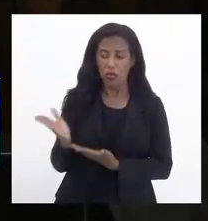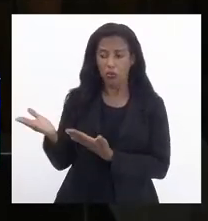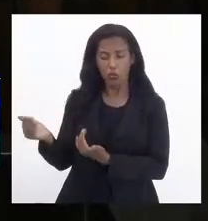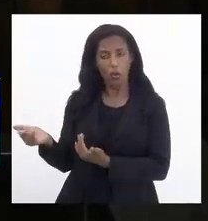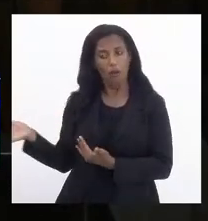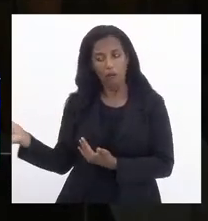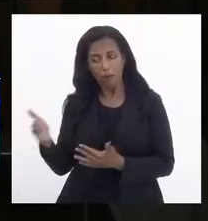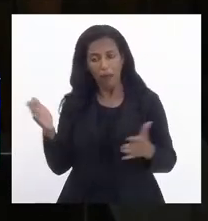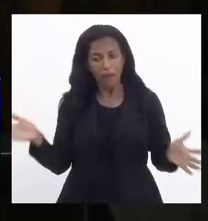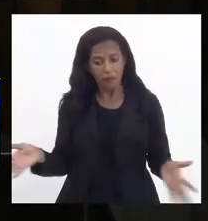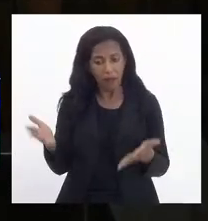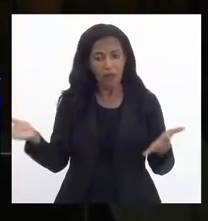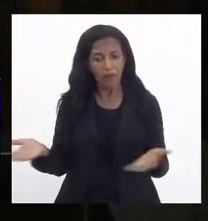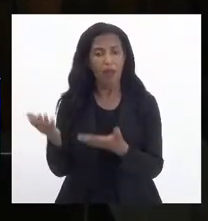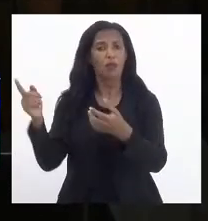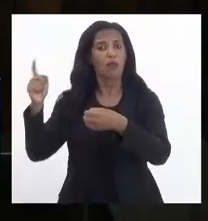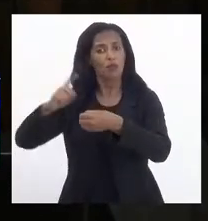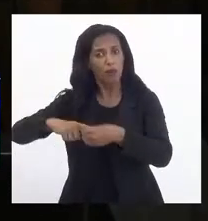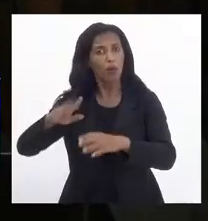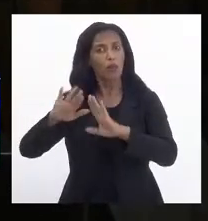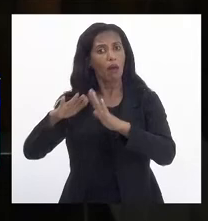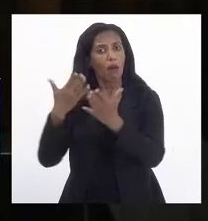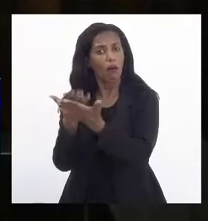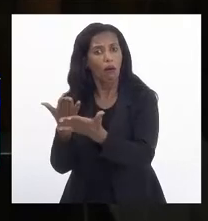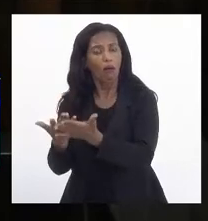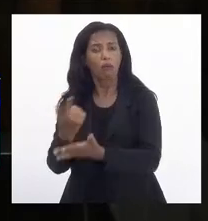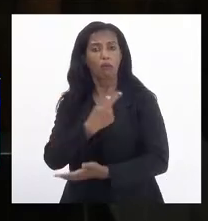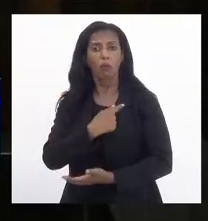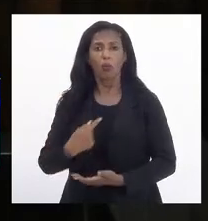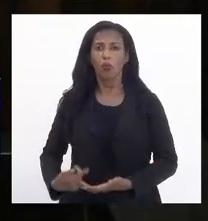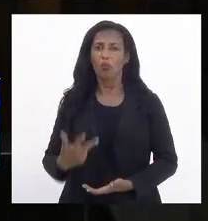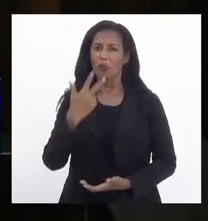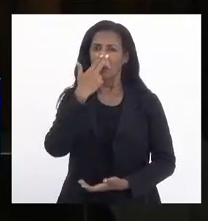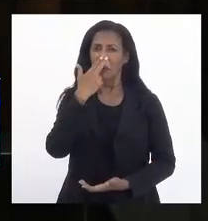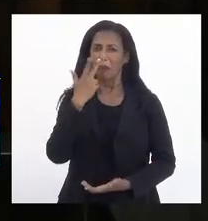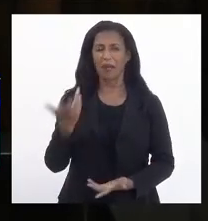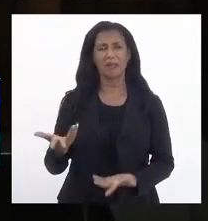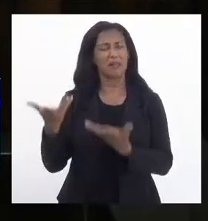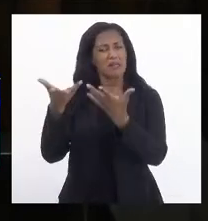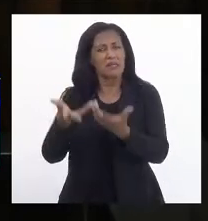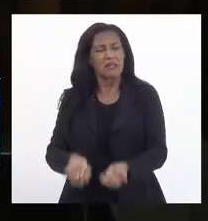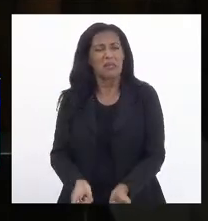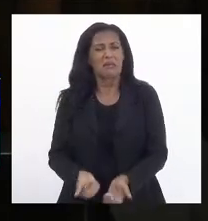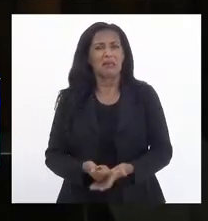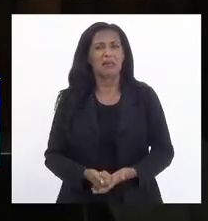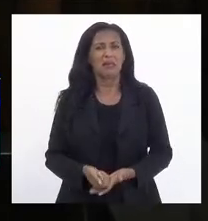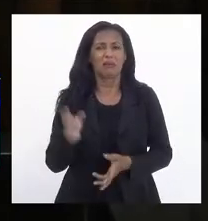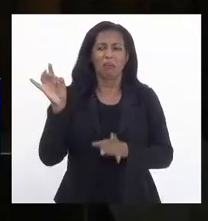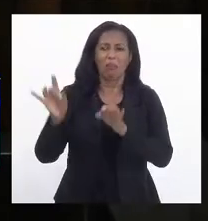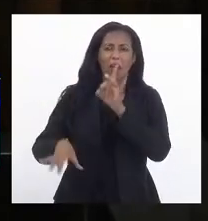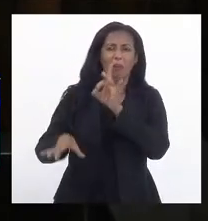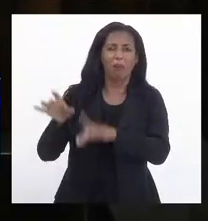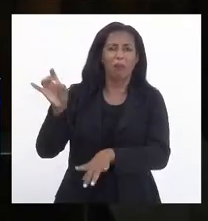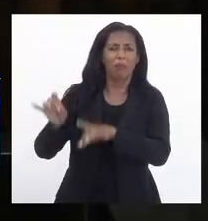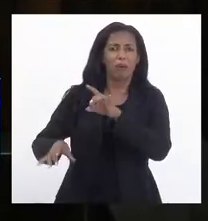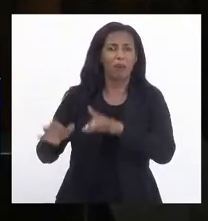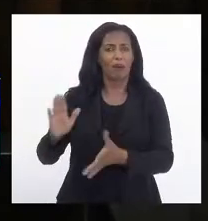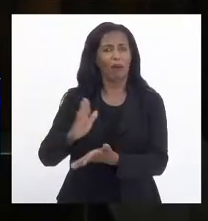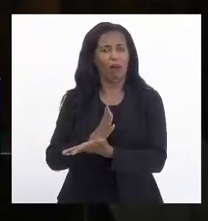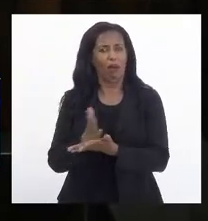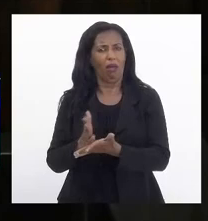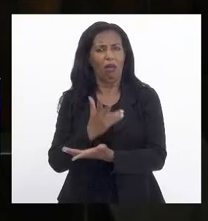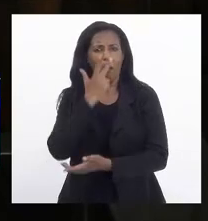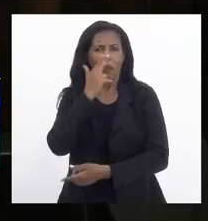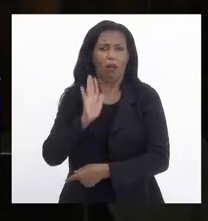os jovens e adultos voltassem para a escola, o governo está permitindo passivamente e até de alguma forma